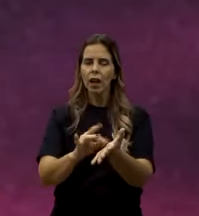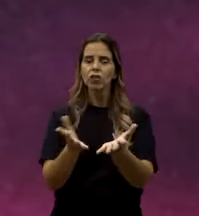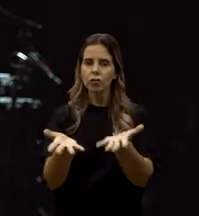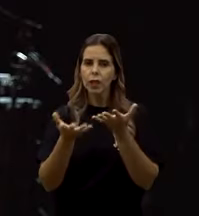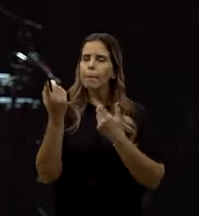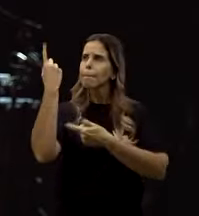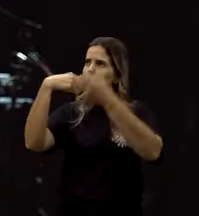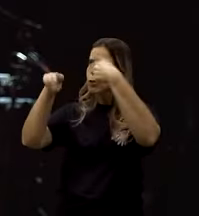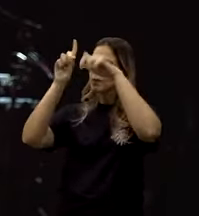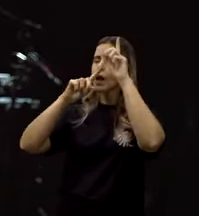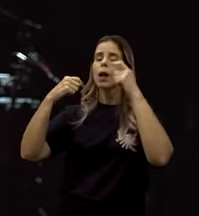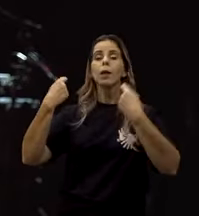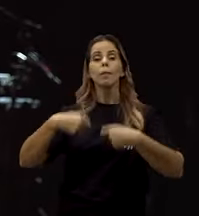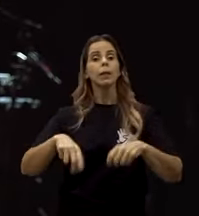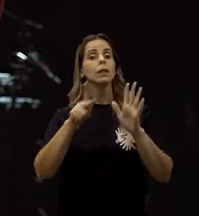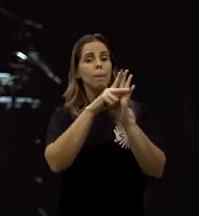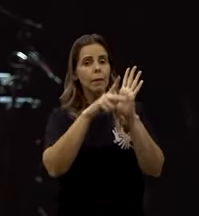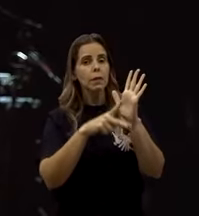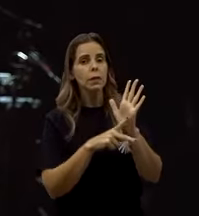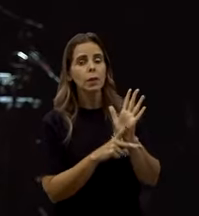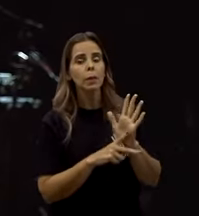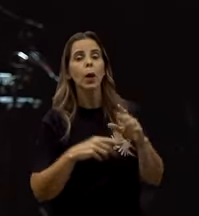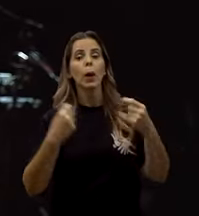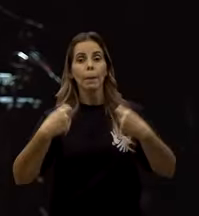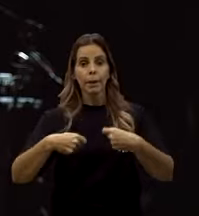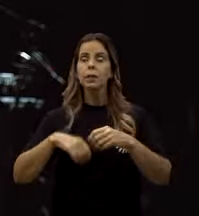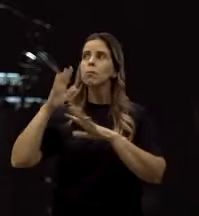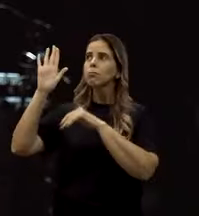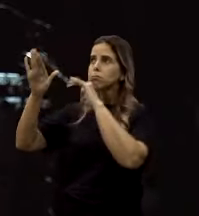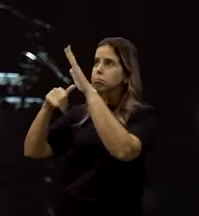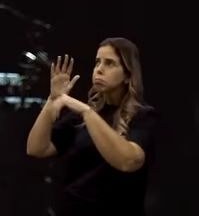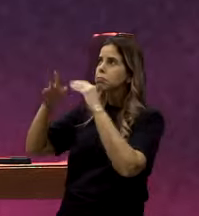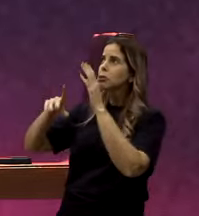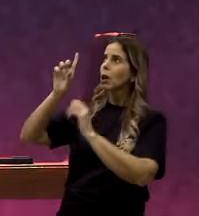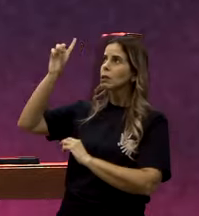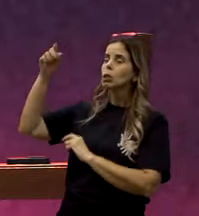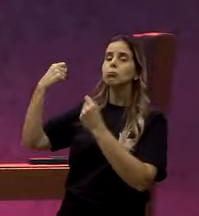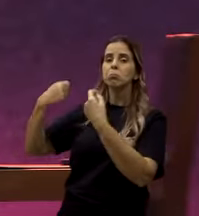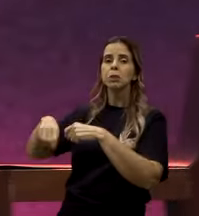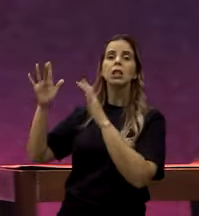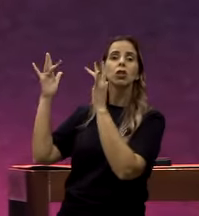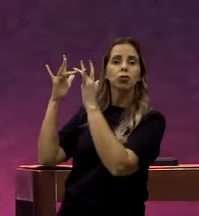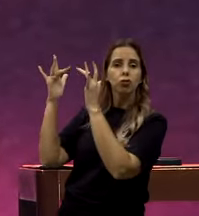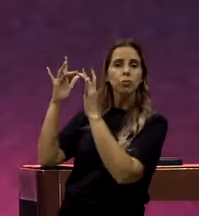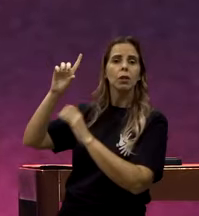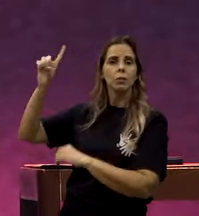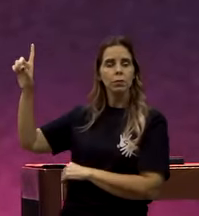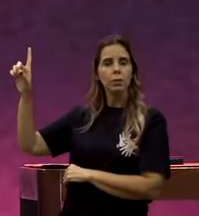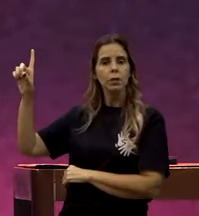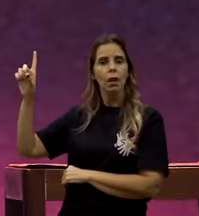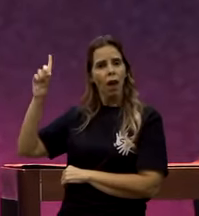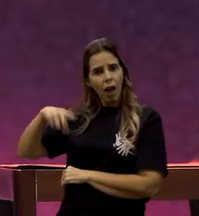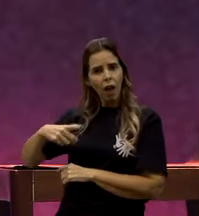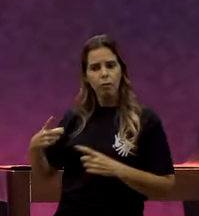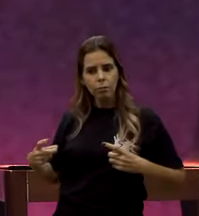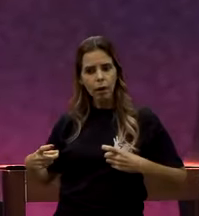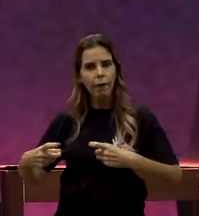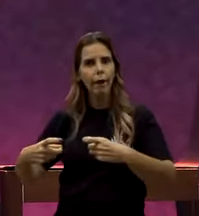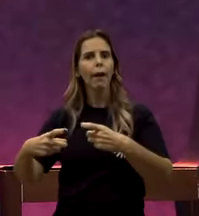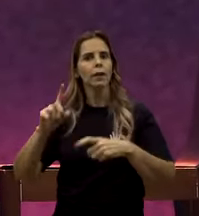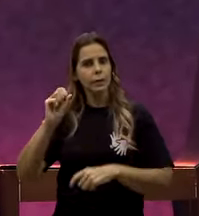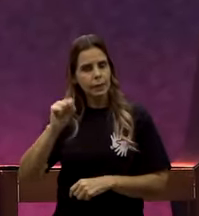tem que ver princípio quer crescer tem que fazer isso quer buscar ter intimidade com Deus tem que buscar Deus ou seja tudo é uma guerra é uma